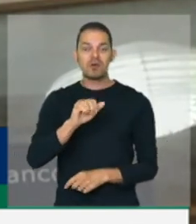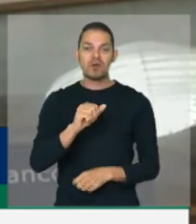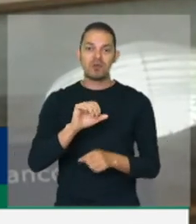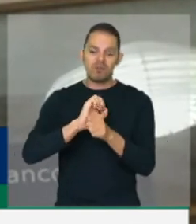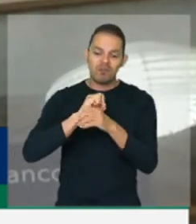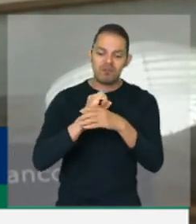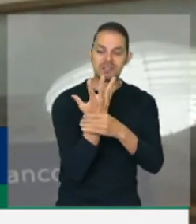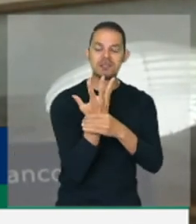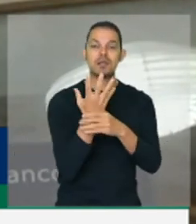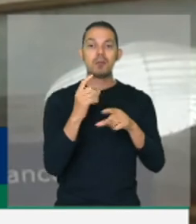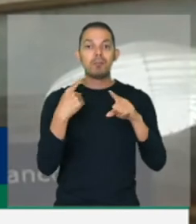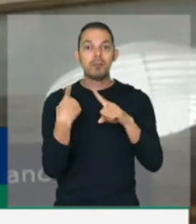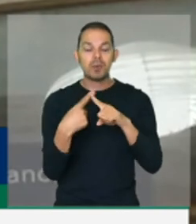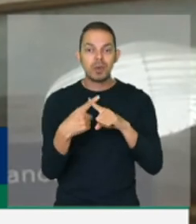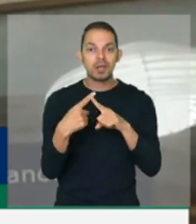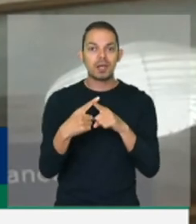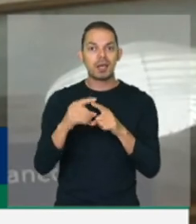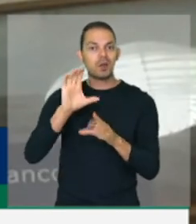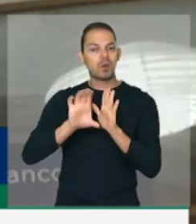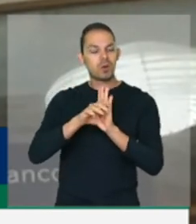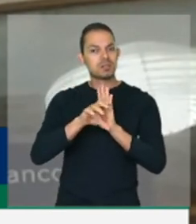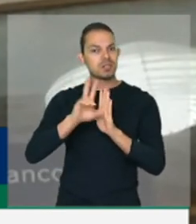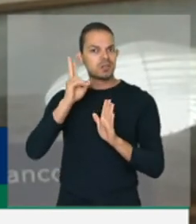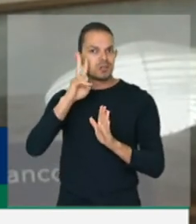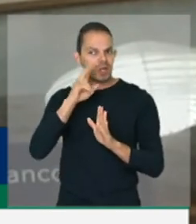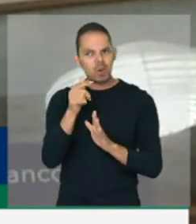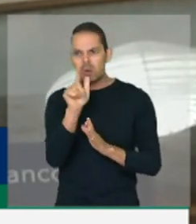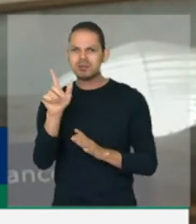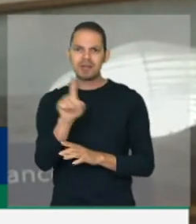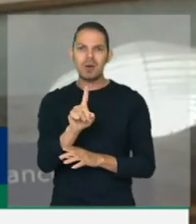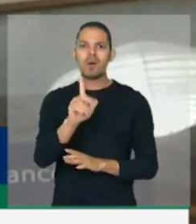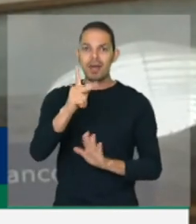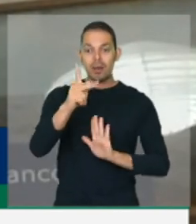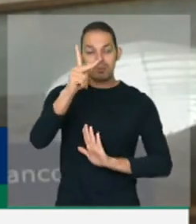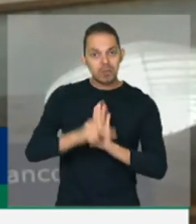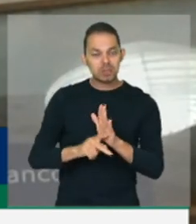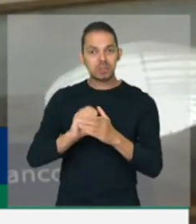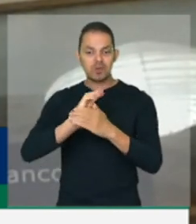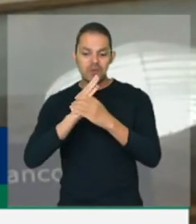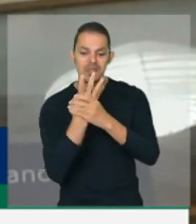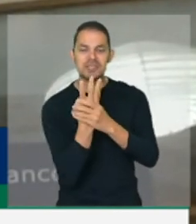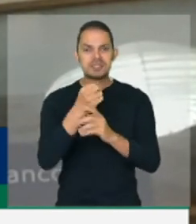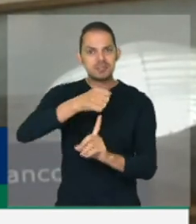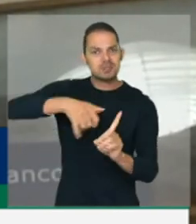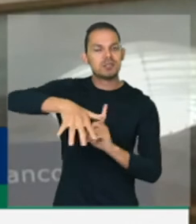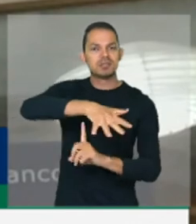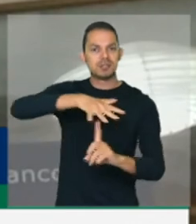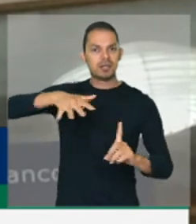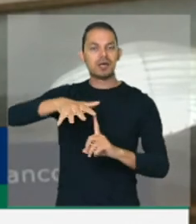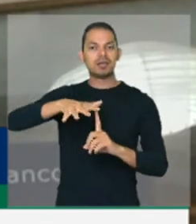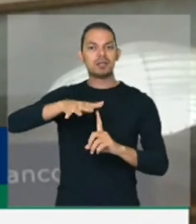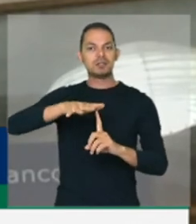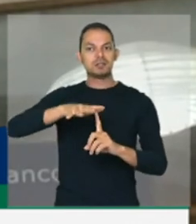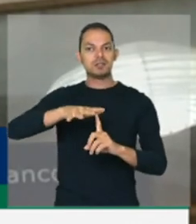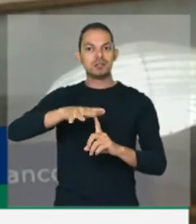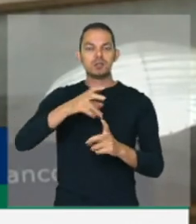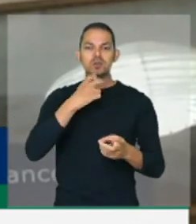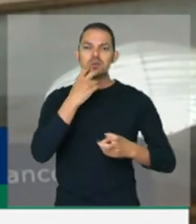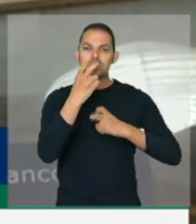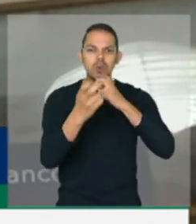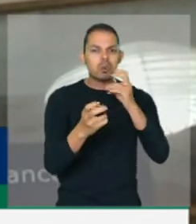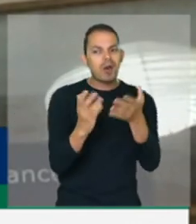um conceito histórico, porque isto não pode ser chamado de outra coisa, é um projeto fascista de sociedade que está nas vozes de